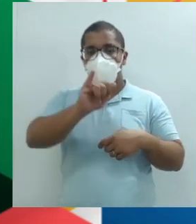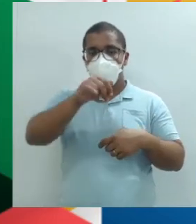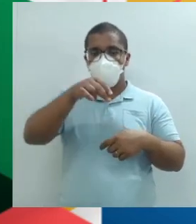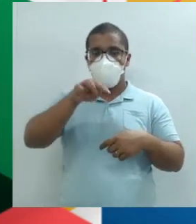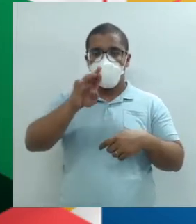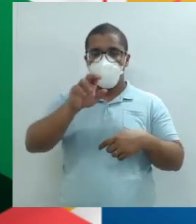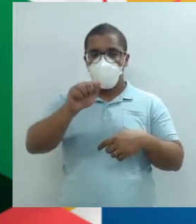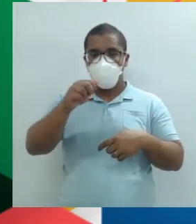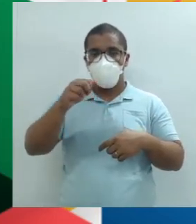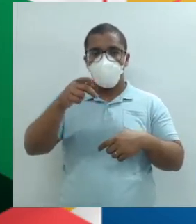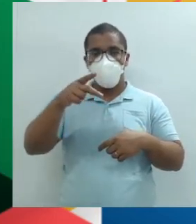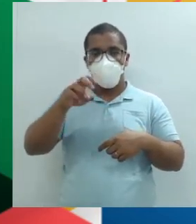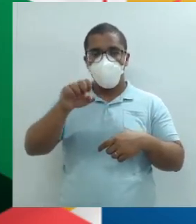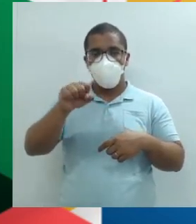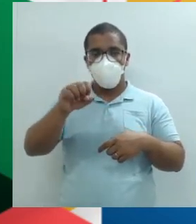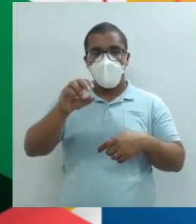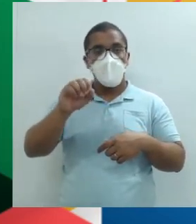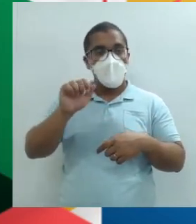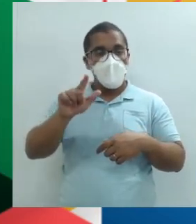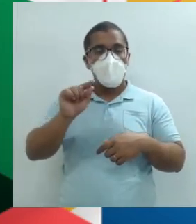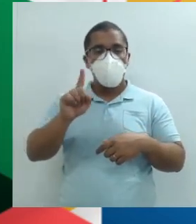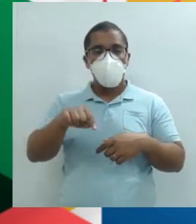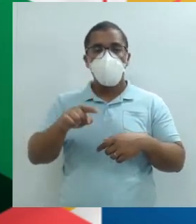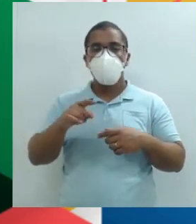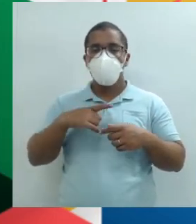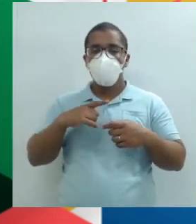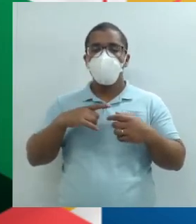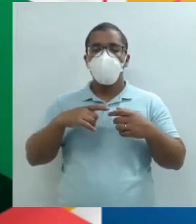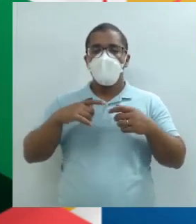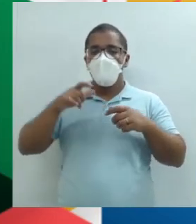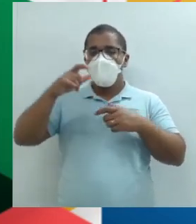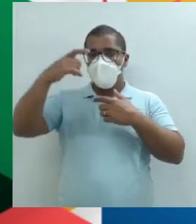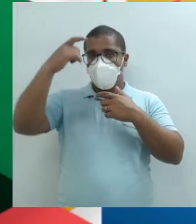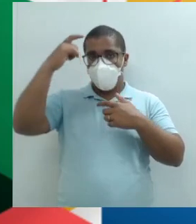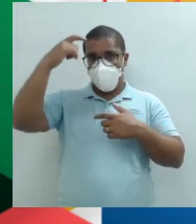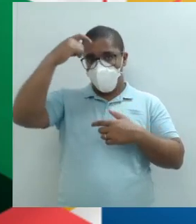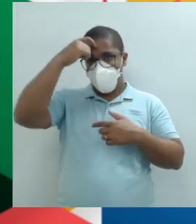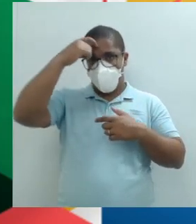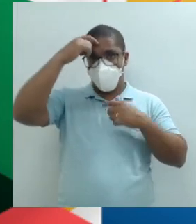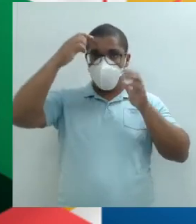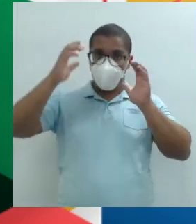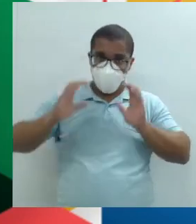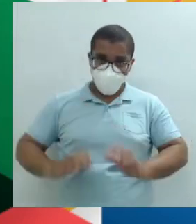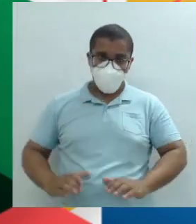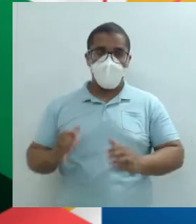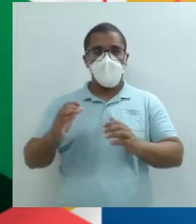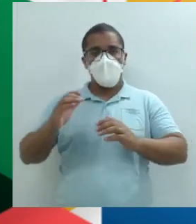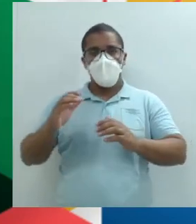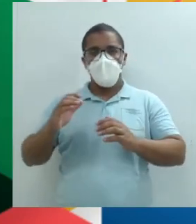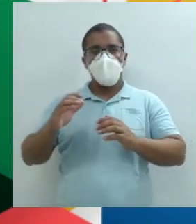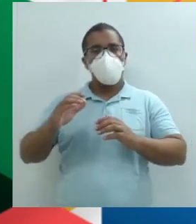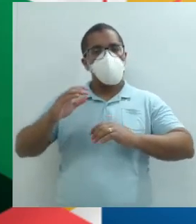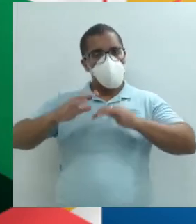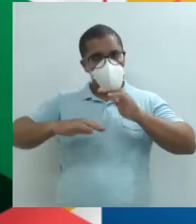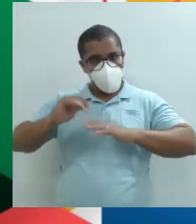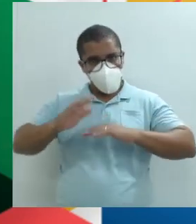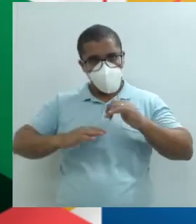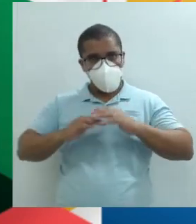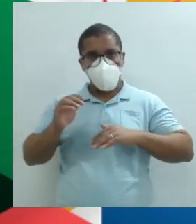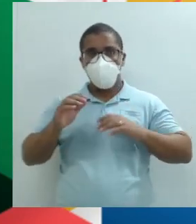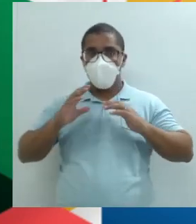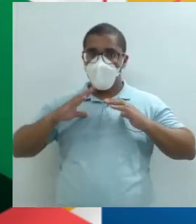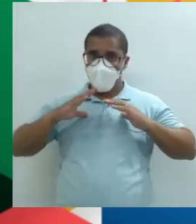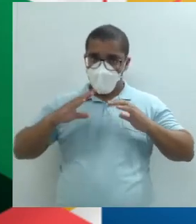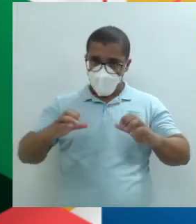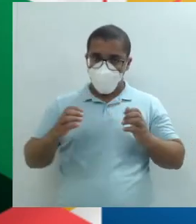tem a ver com cidadania, integridade, profissionalismo e ética,